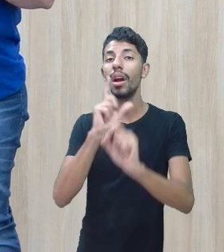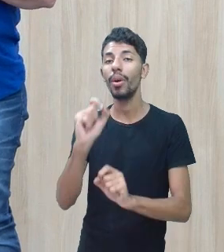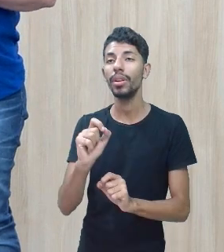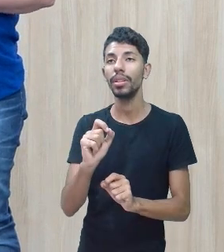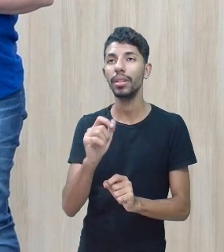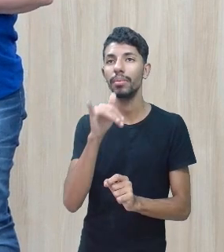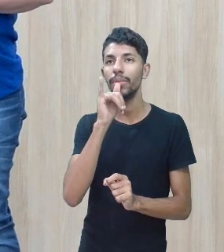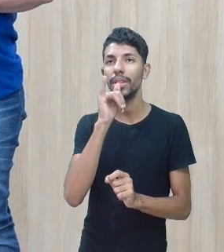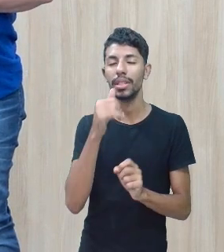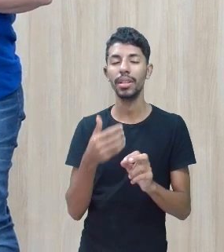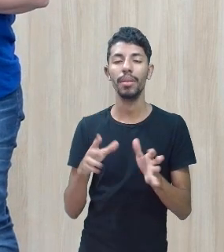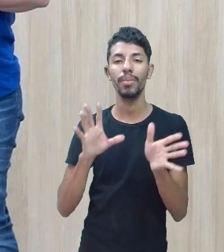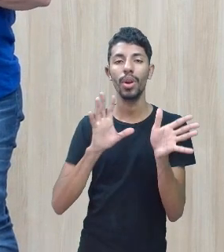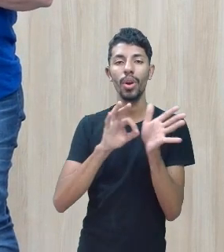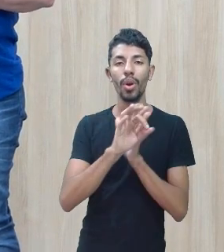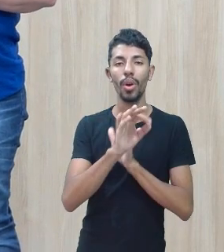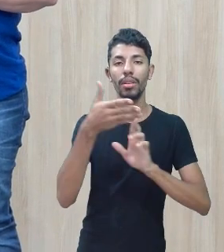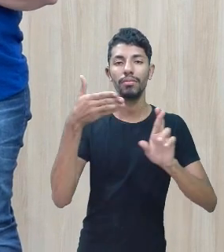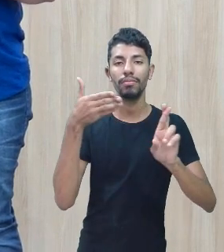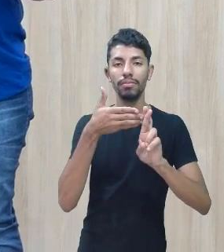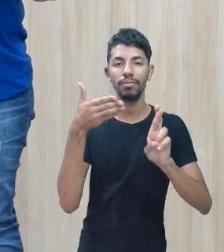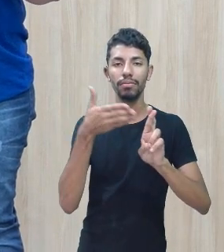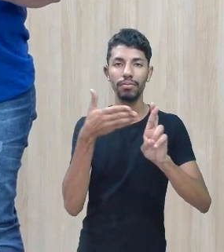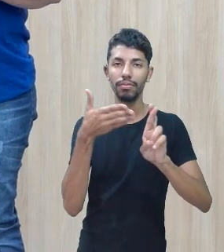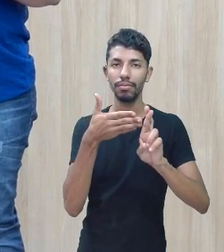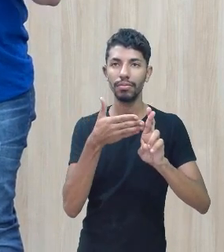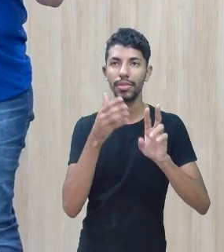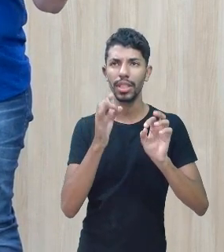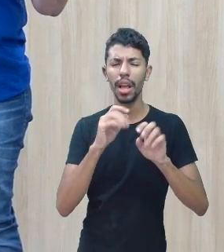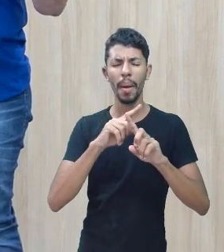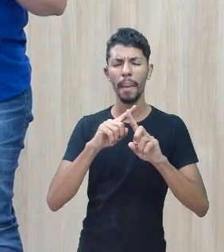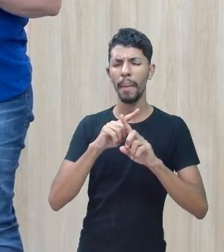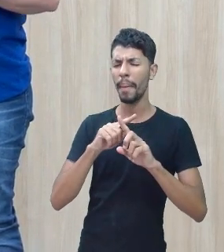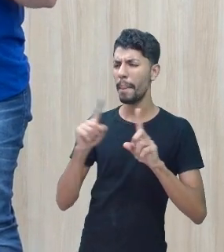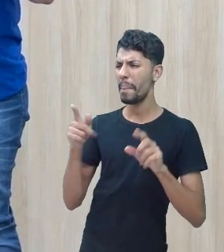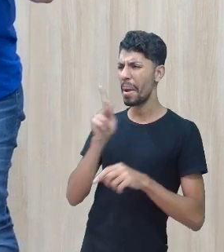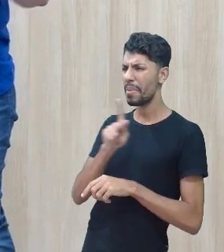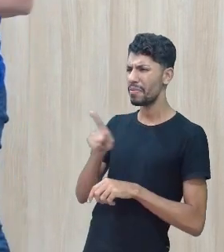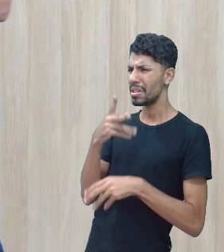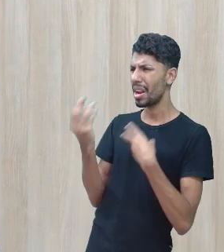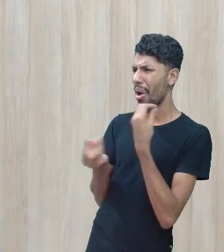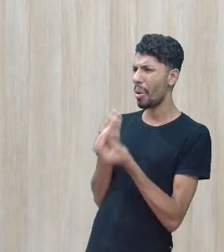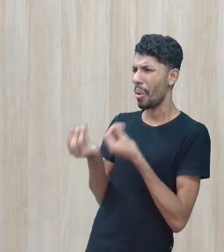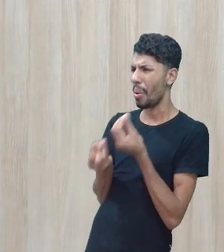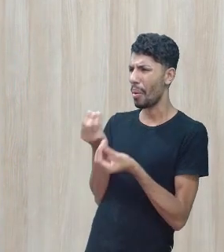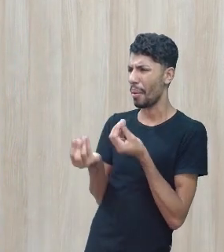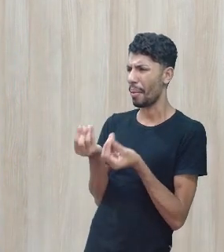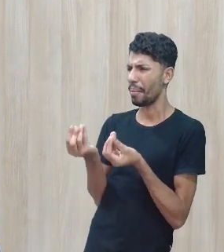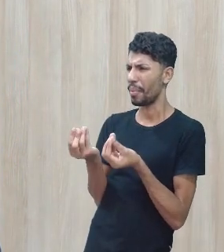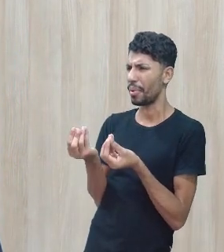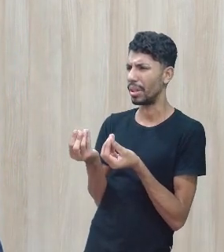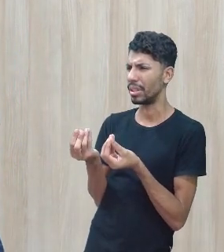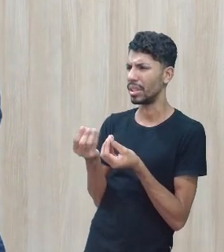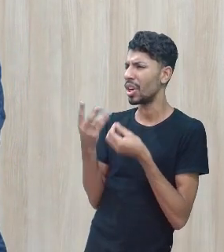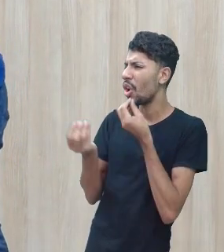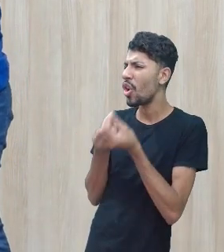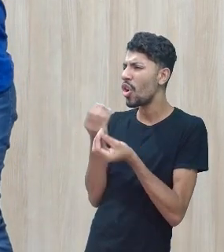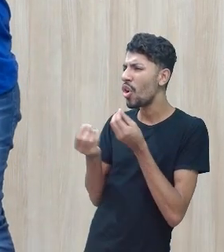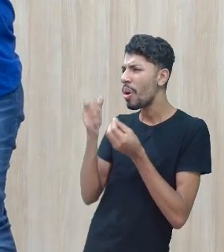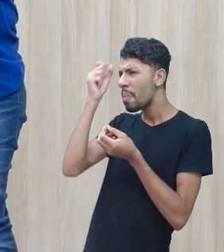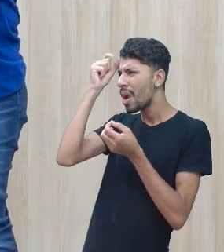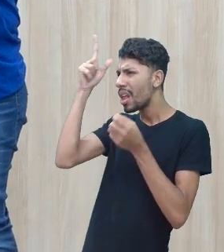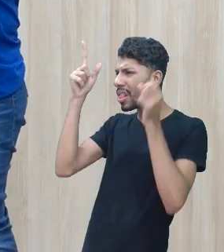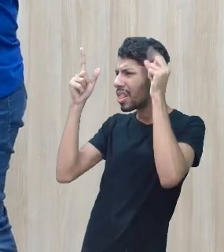essa coesão referencial. Mas como é que é isso, professora? Você pode perguntar. Como é que eu vou ligar essa ideia